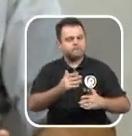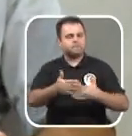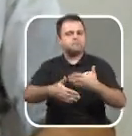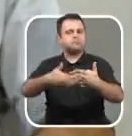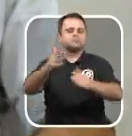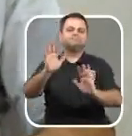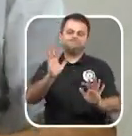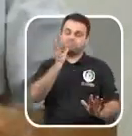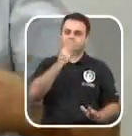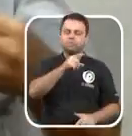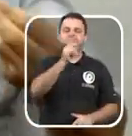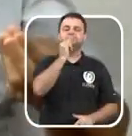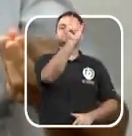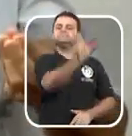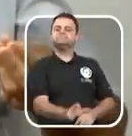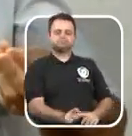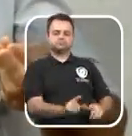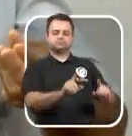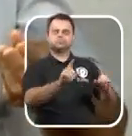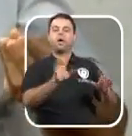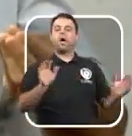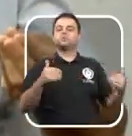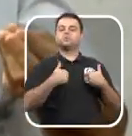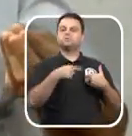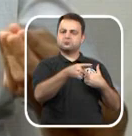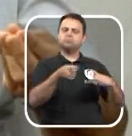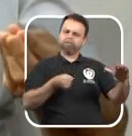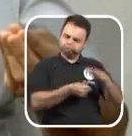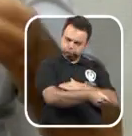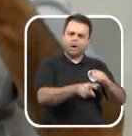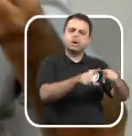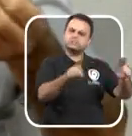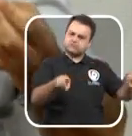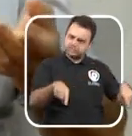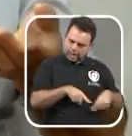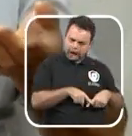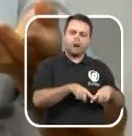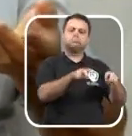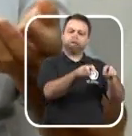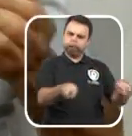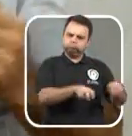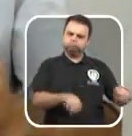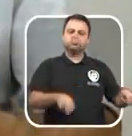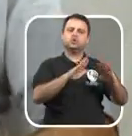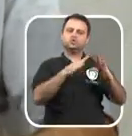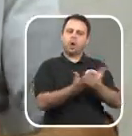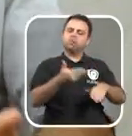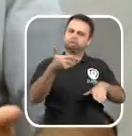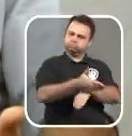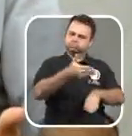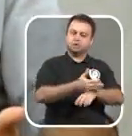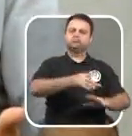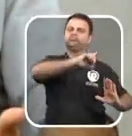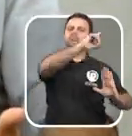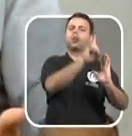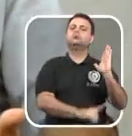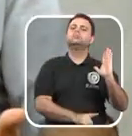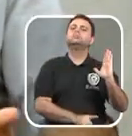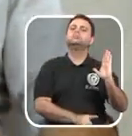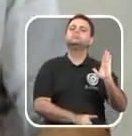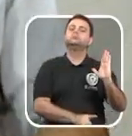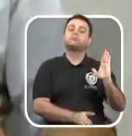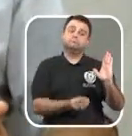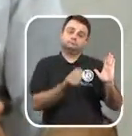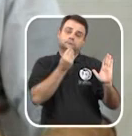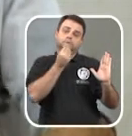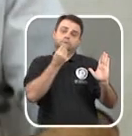espectro autista, ele tem o direito a estar dentro da sala de aula, tem o direito de estar na escola. Isso implica investimento.